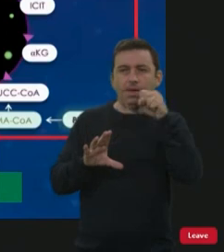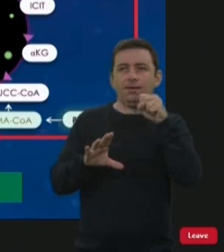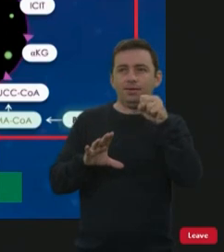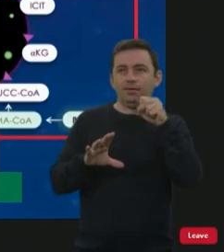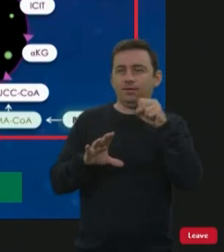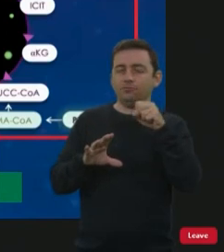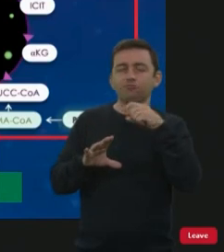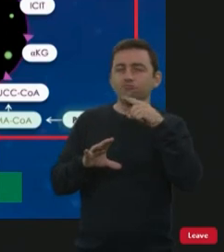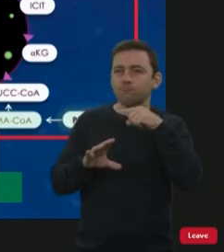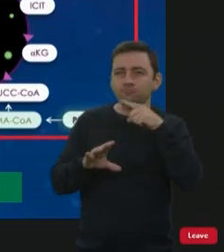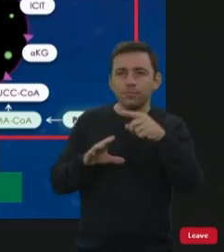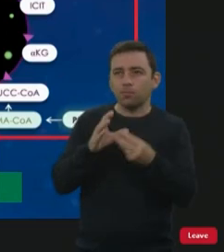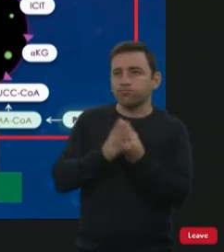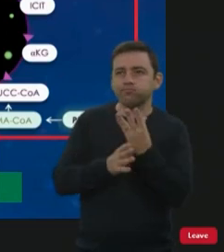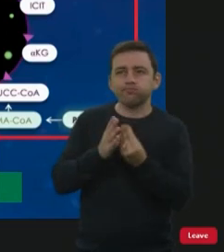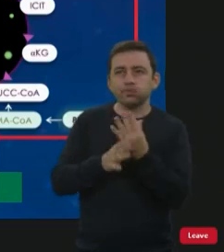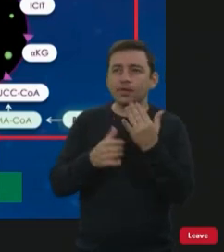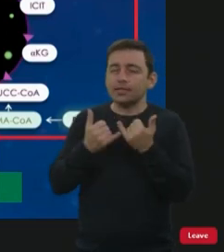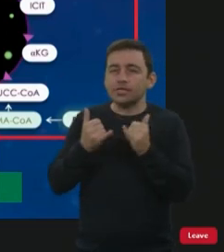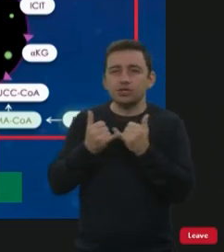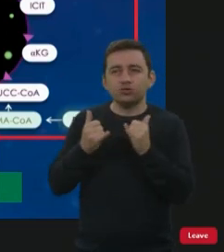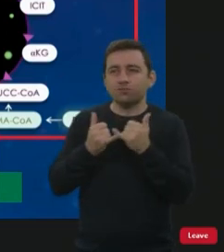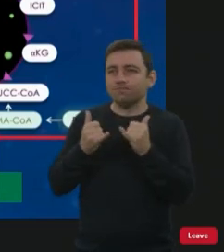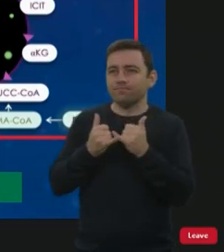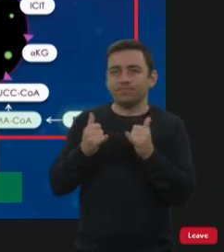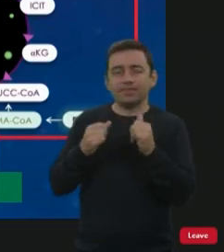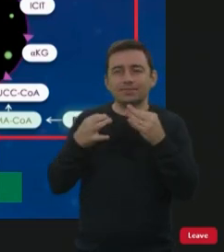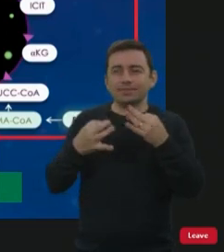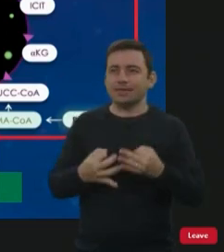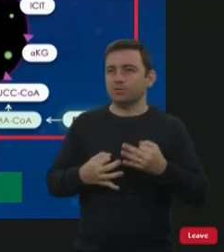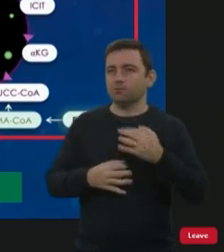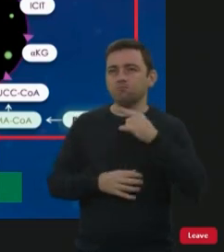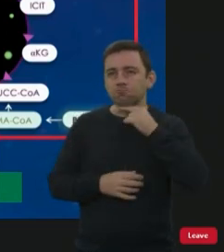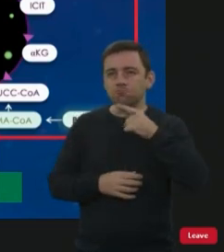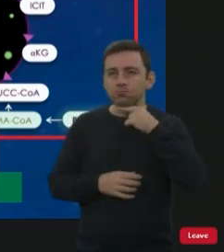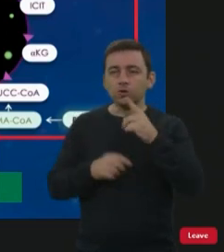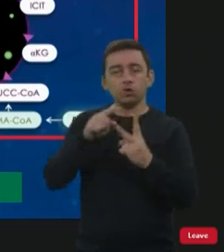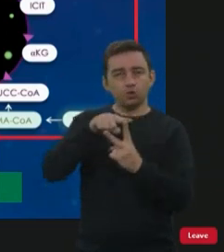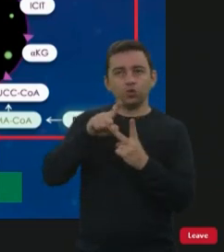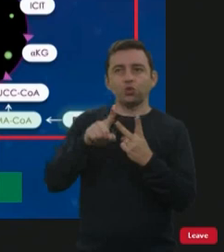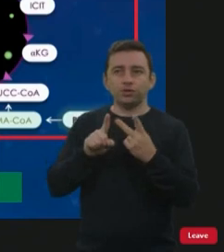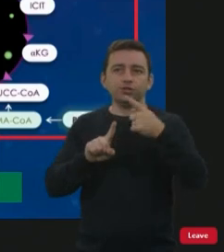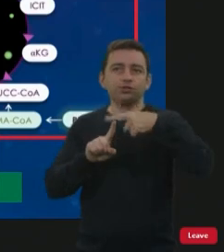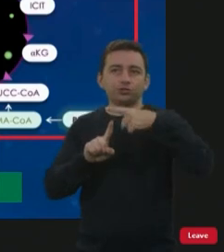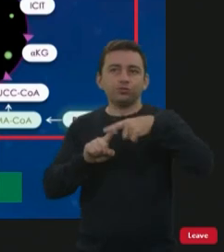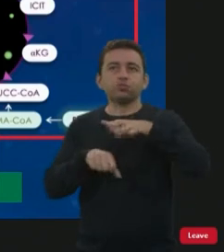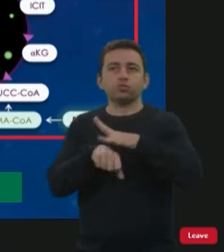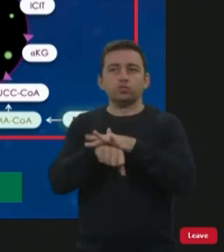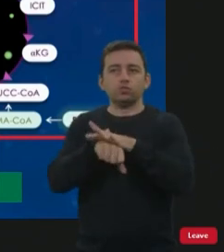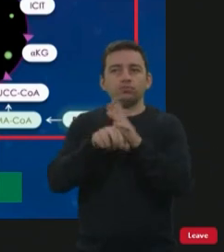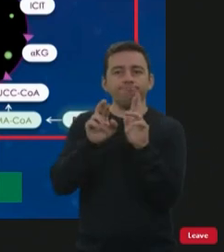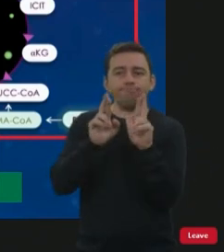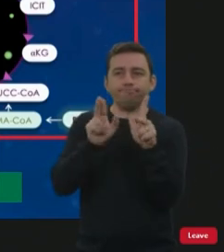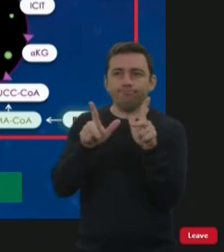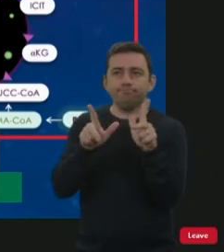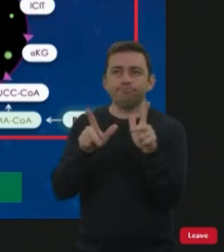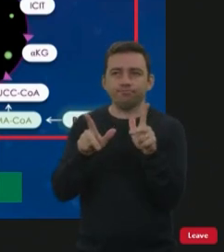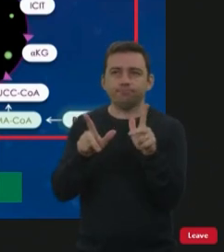não tenho a produção de energia adequada, tá? São dois tipos de doenças diferentes, mas que fazem